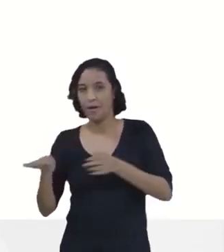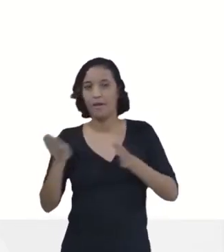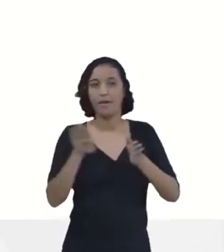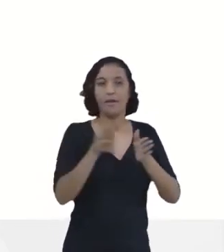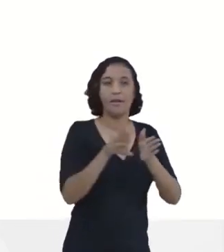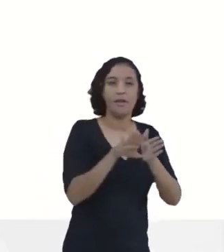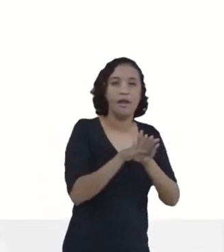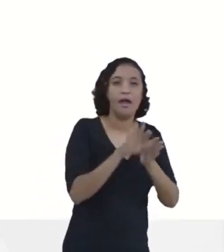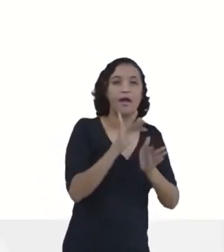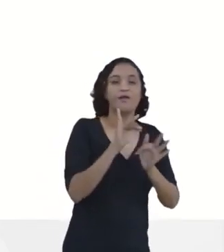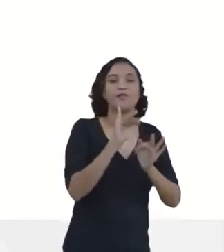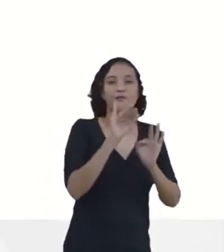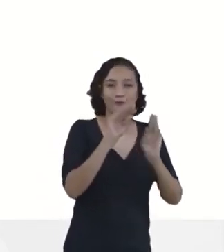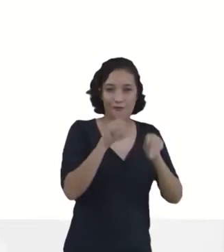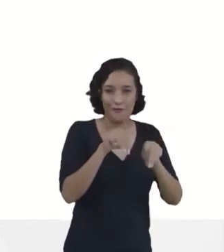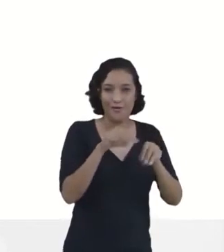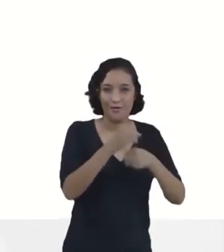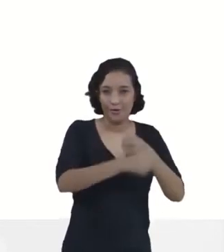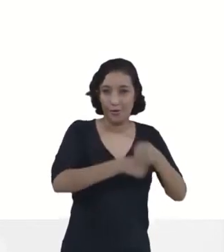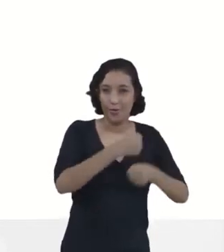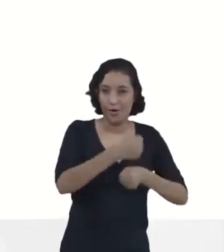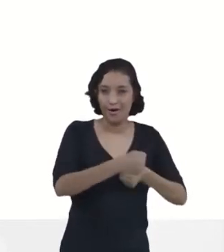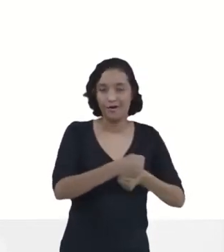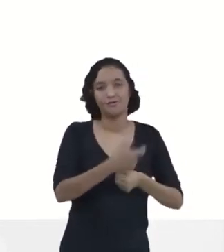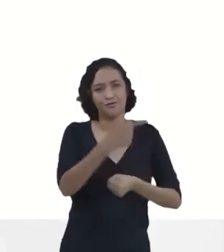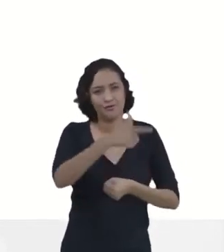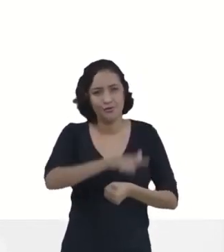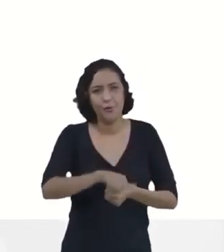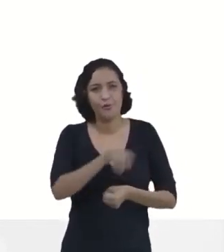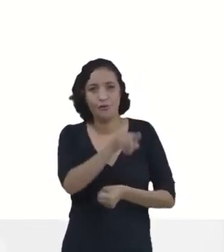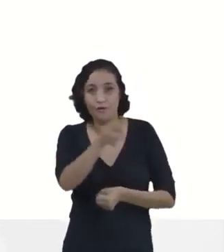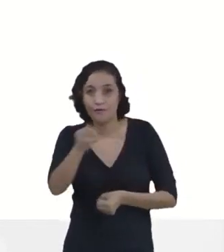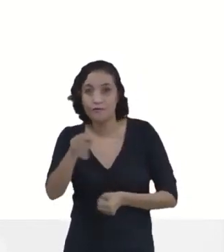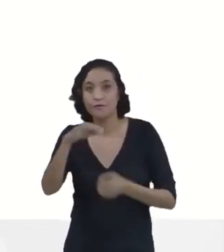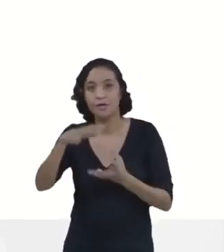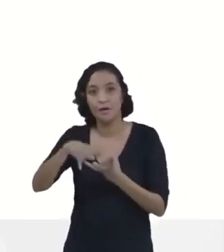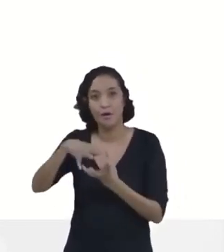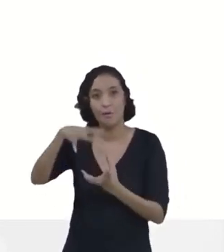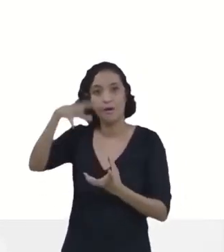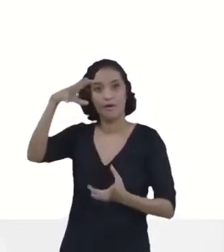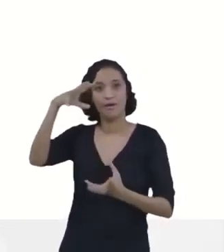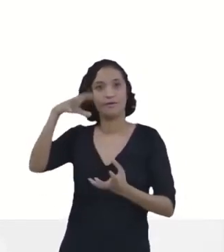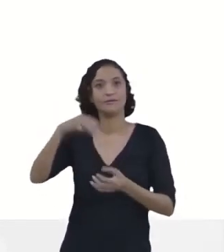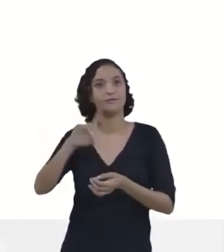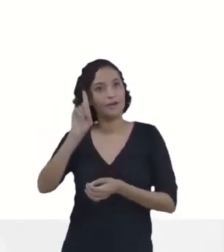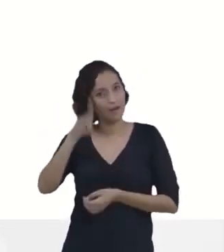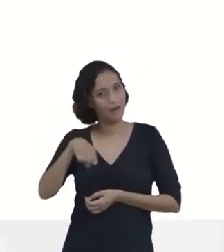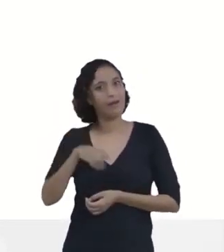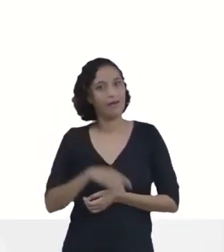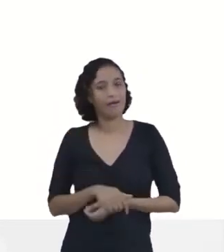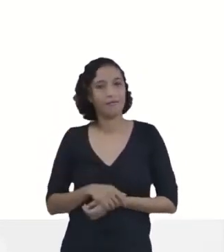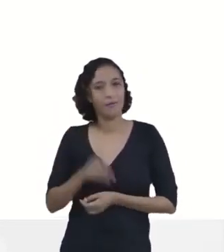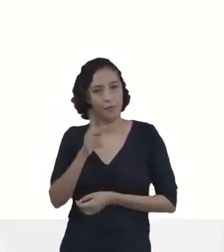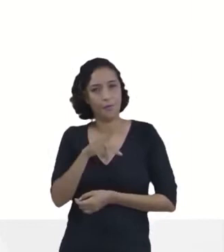rápido, crianças, vocês crescem muito. E ele faz esse controle. Quem mais